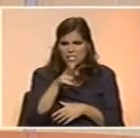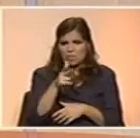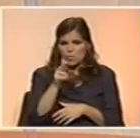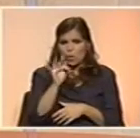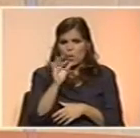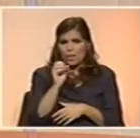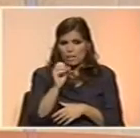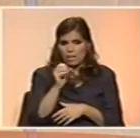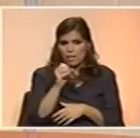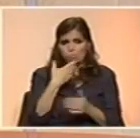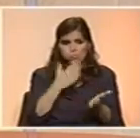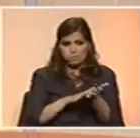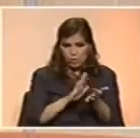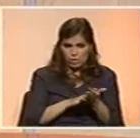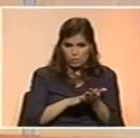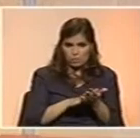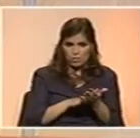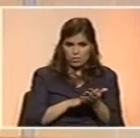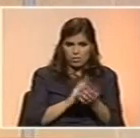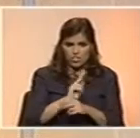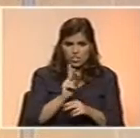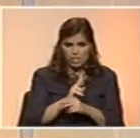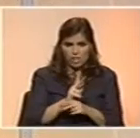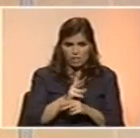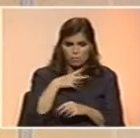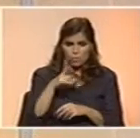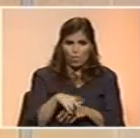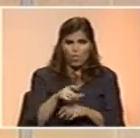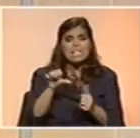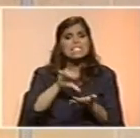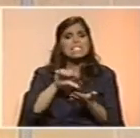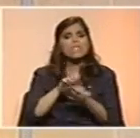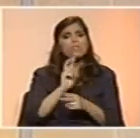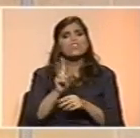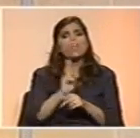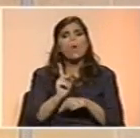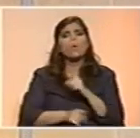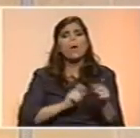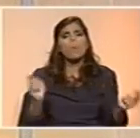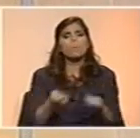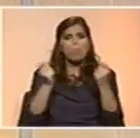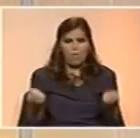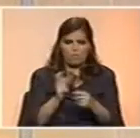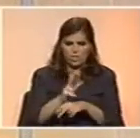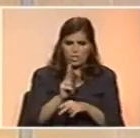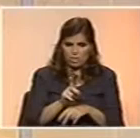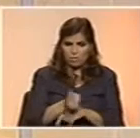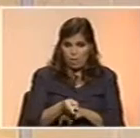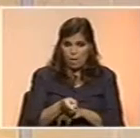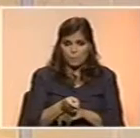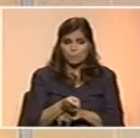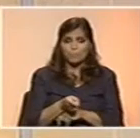140 em Portugal. Centro Vegetariano é o quê? É uma associação que promove o vegetarianismo. E